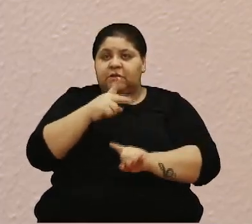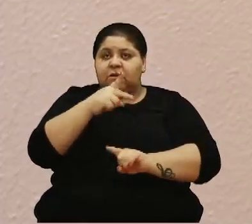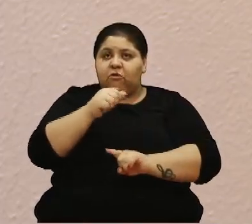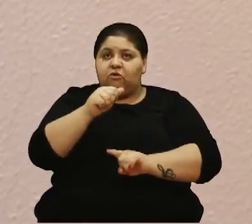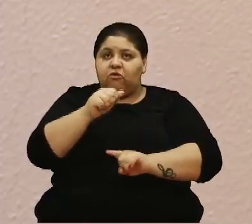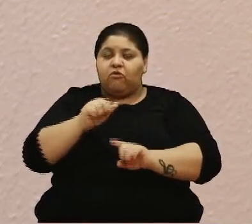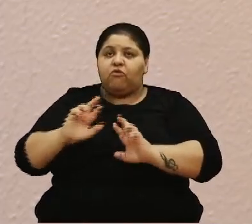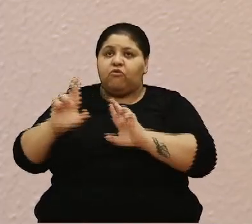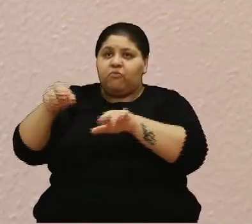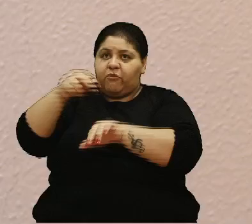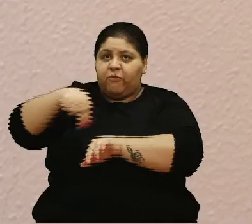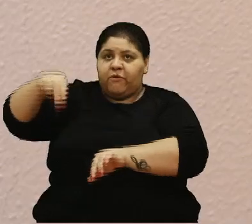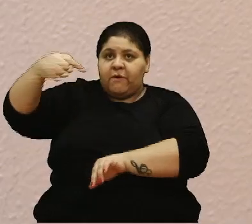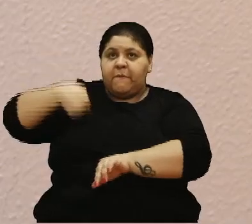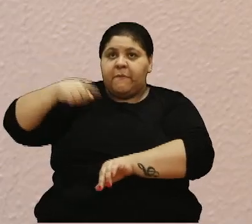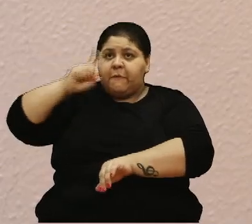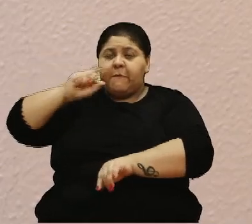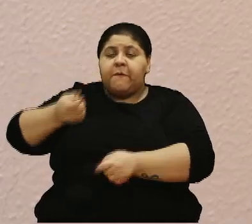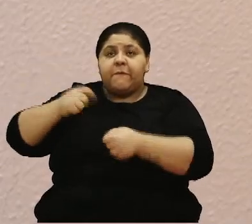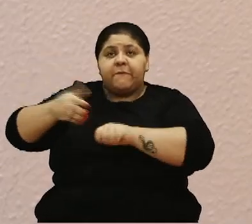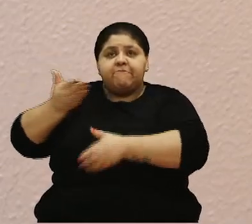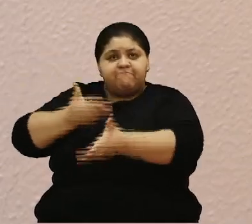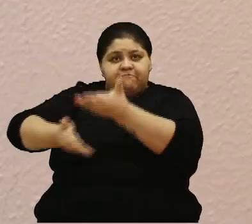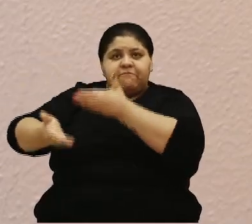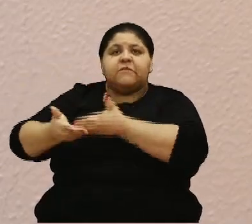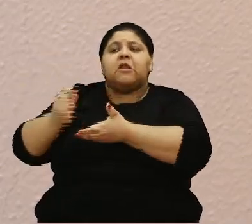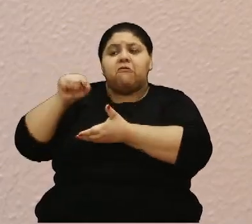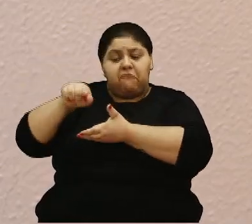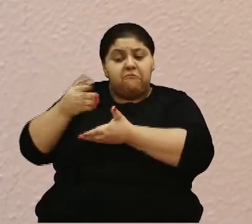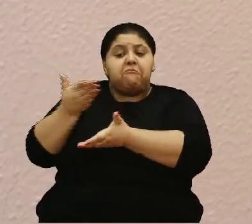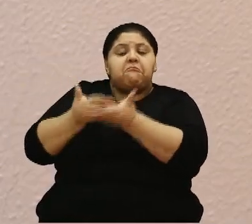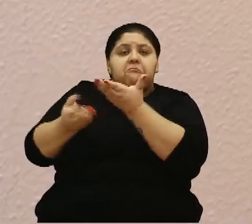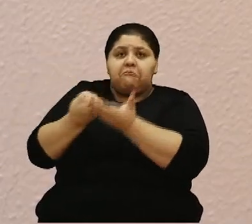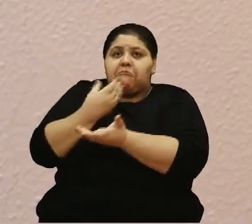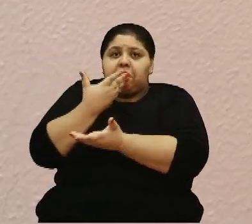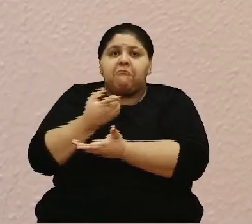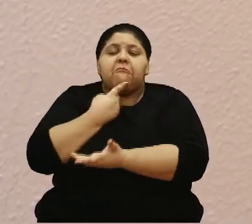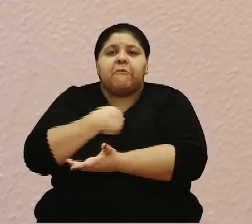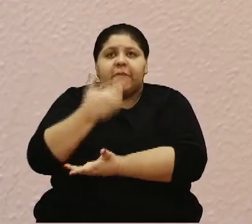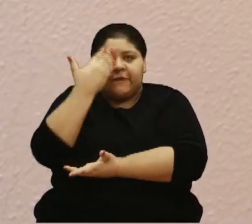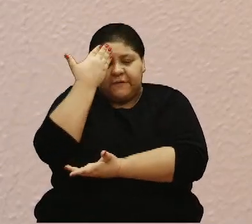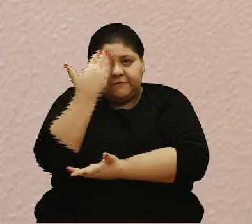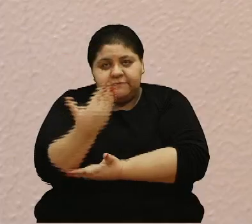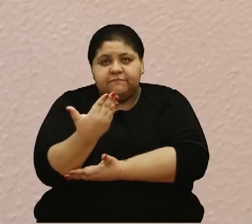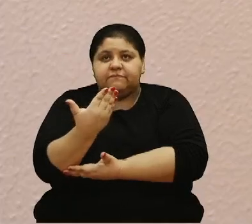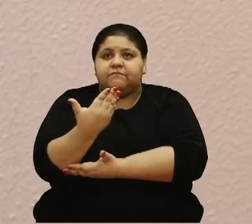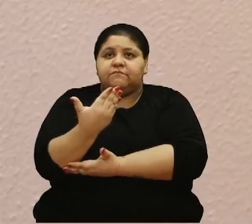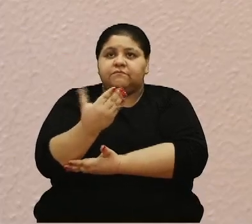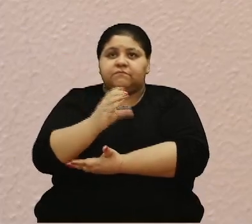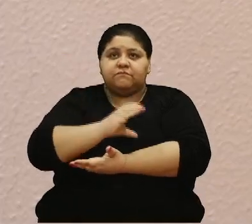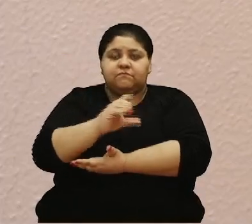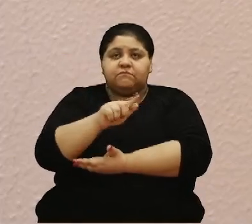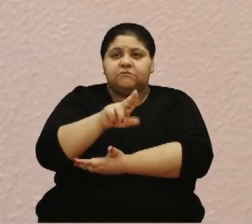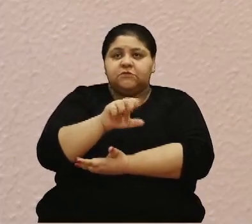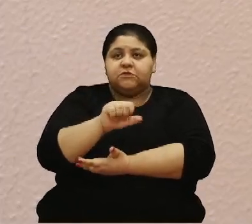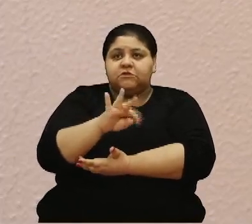precisou de atendimento e ela foi muito bem recebida, muito bem atendida. Então, gostaria de agradecer em nome do coordenador